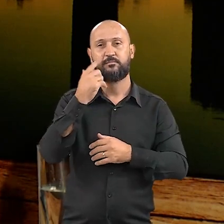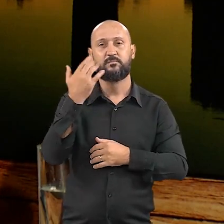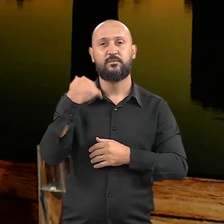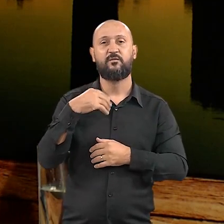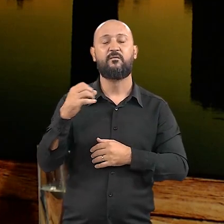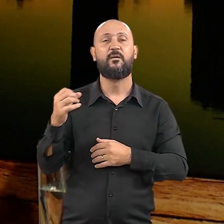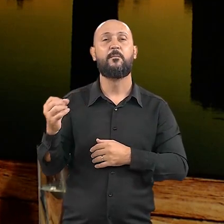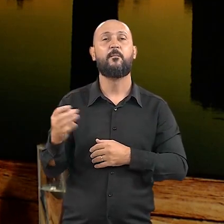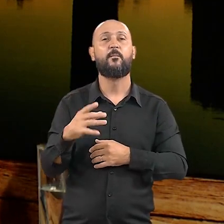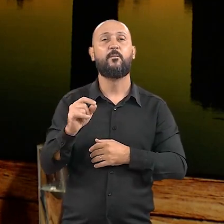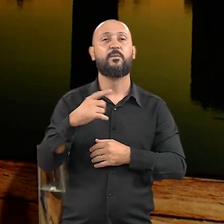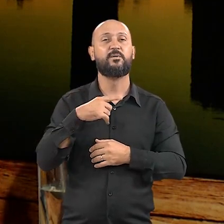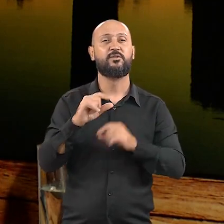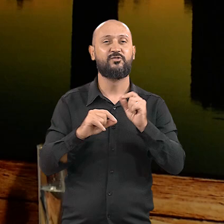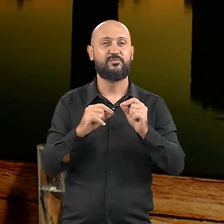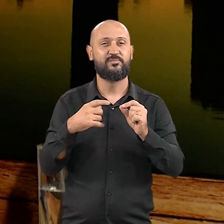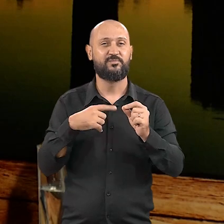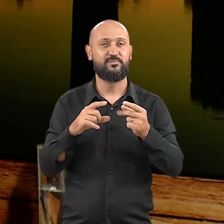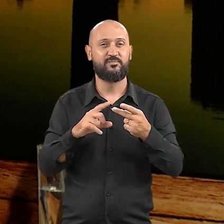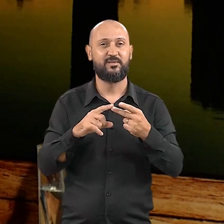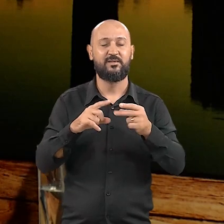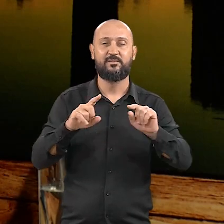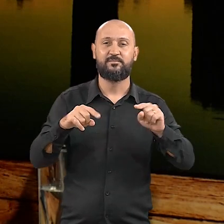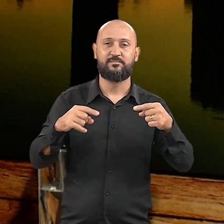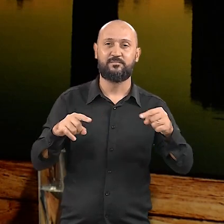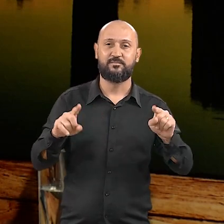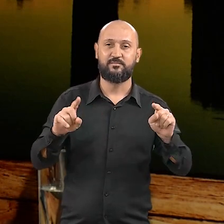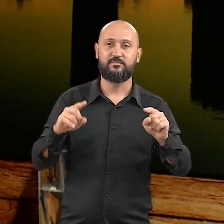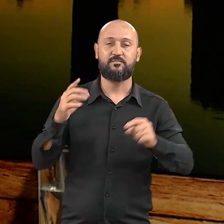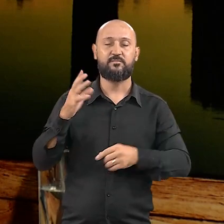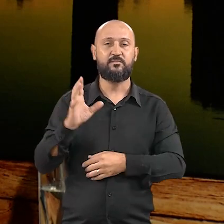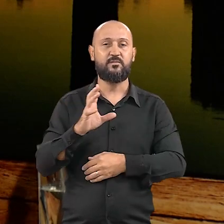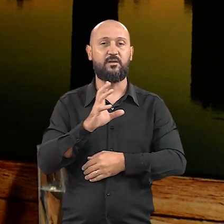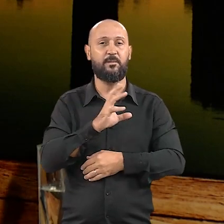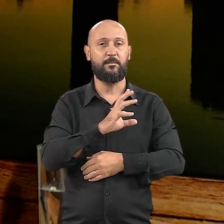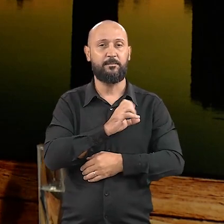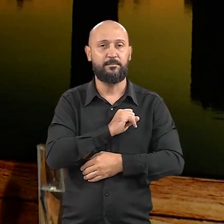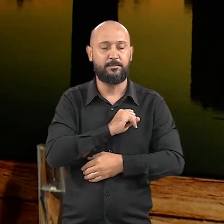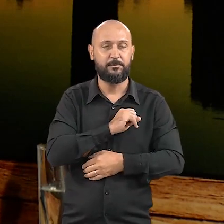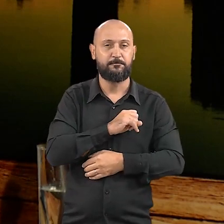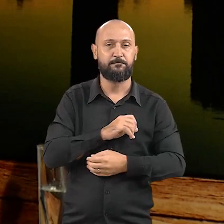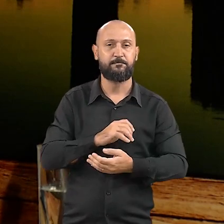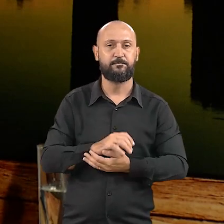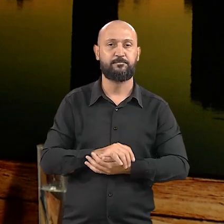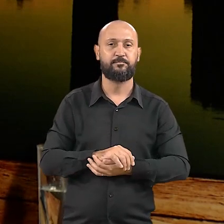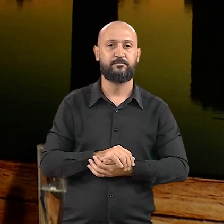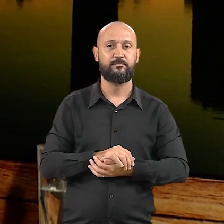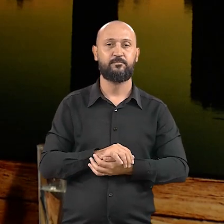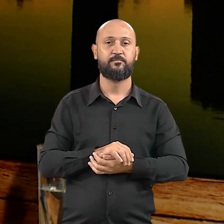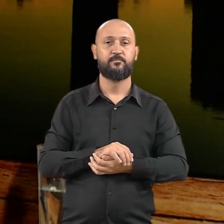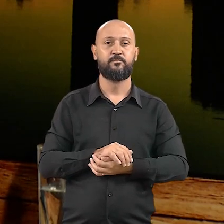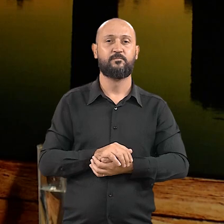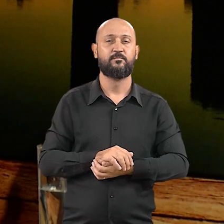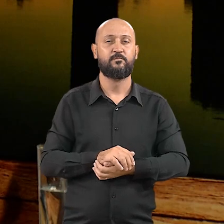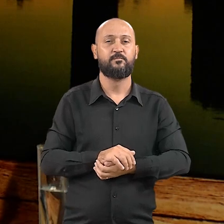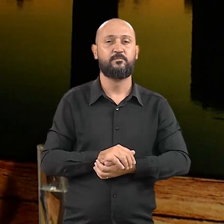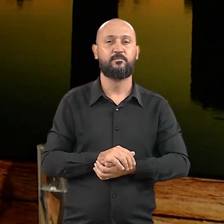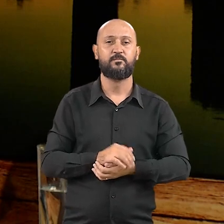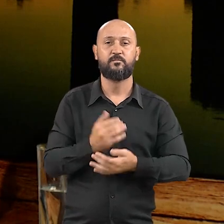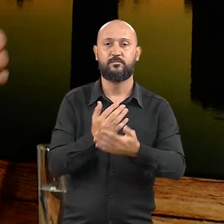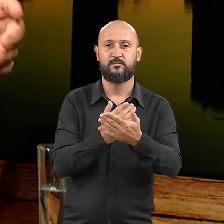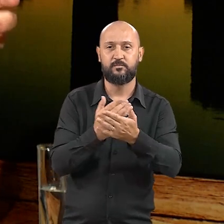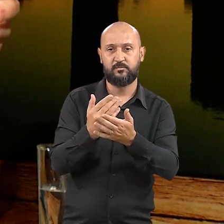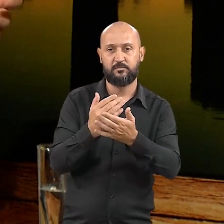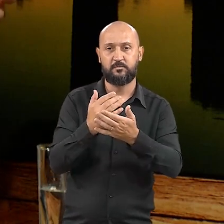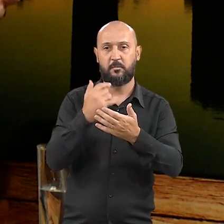mais moderna, assim, tal. Tinha uma onda, uma música de amor, tal, que eu gostava muito, enfim.